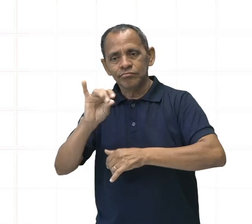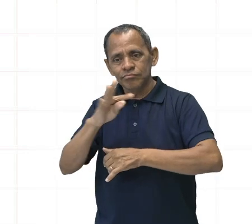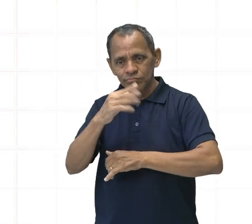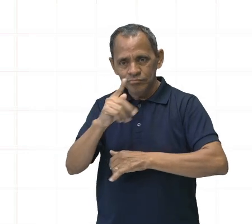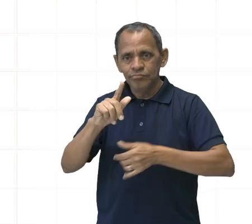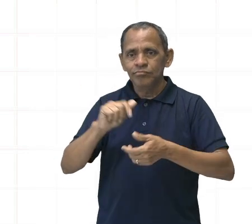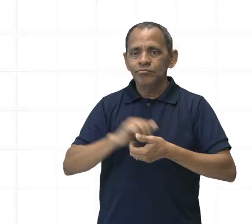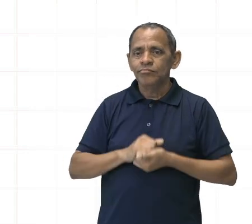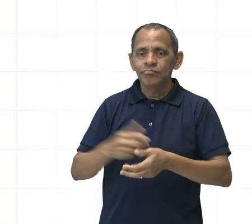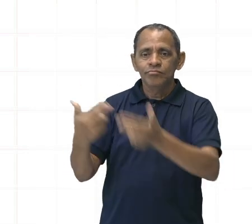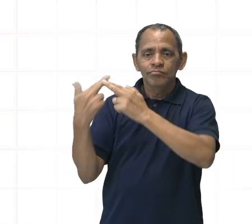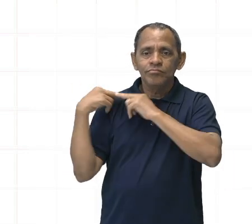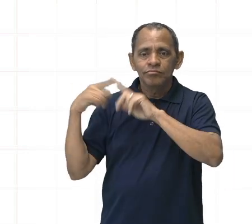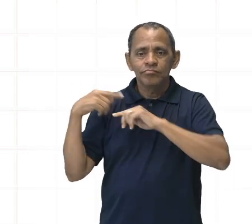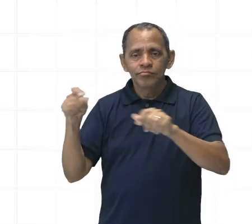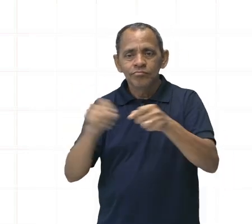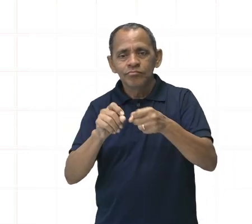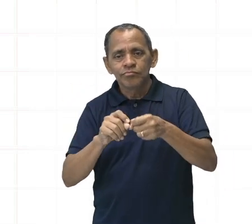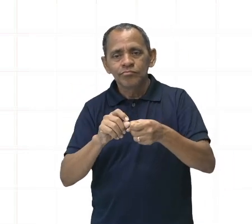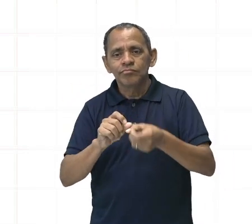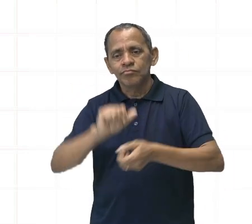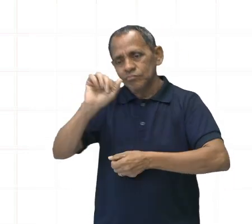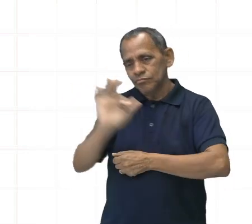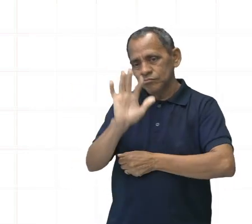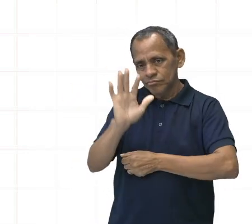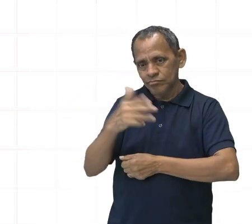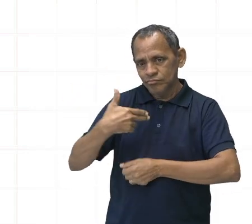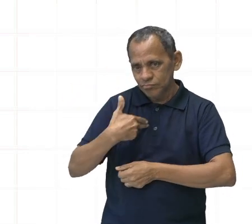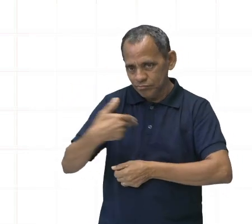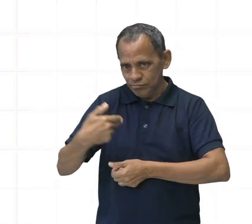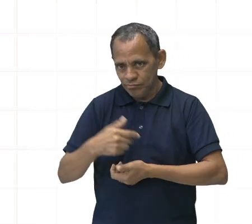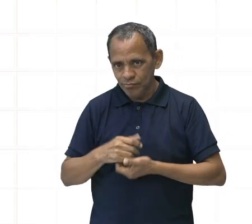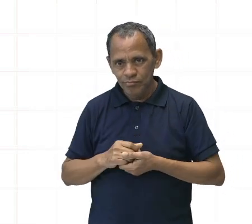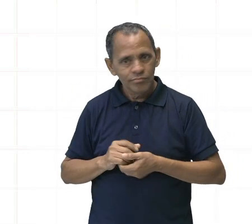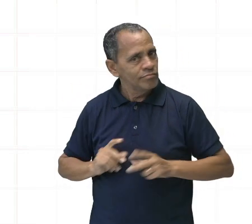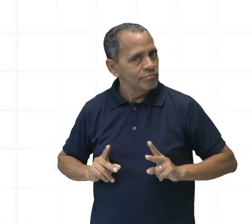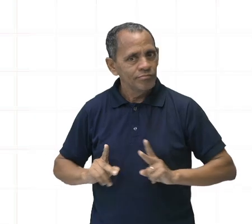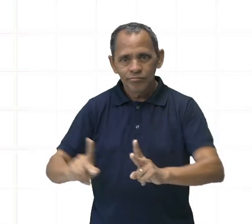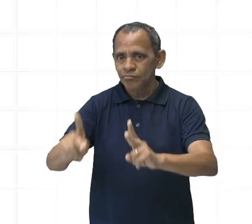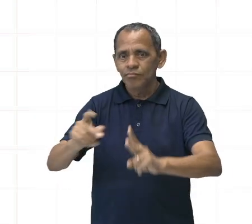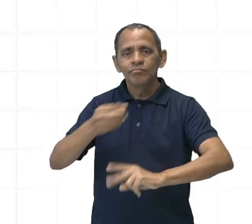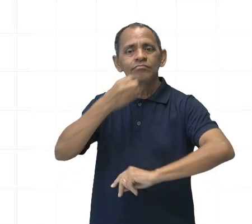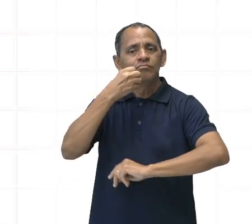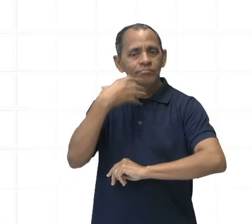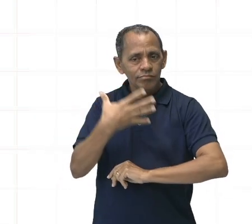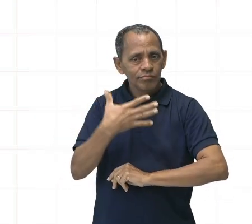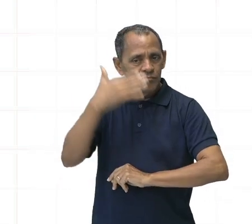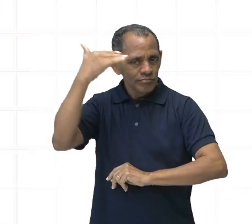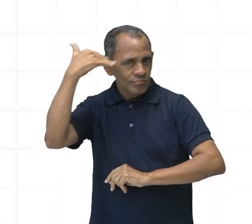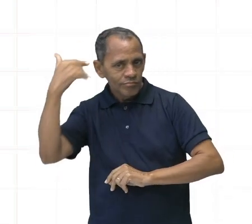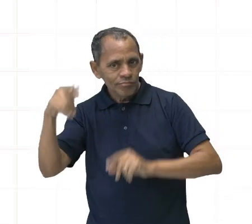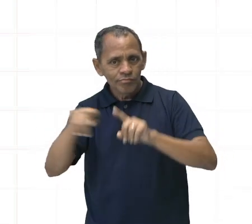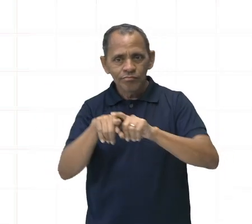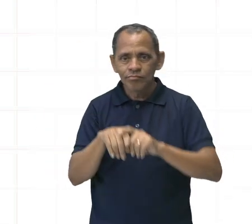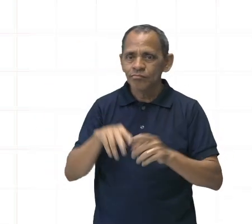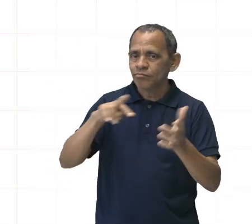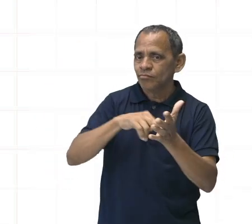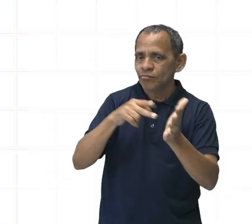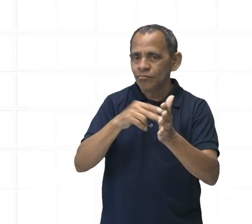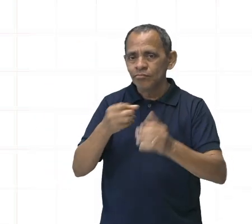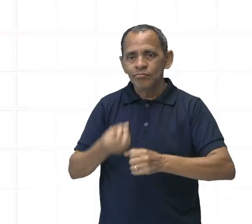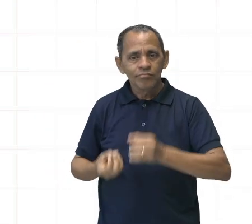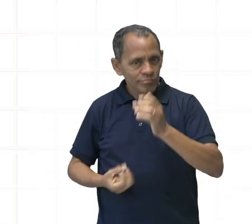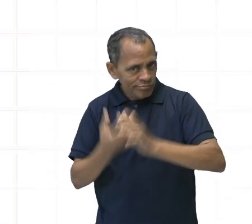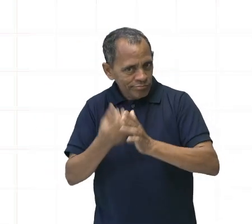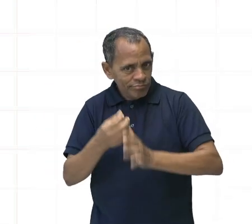ali responsável por fazer com que a figura, a imagem do Vargas fosse ali bem trabalhada, no sentido de criar no